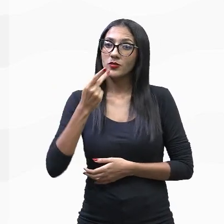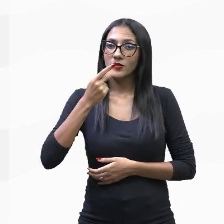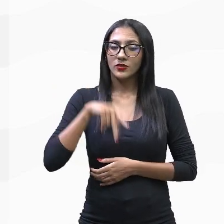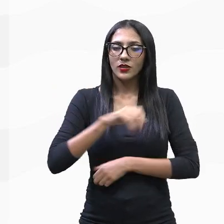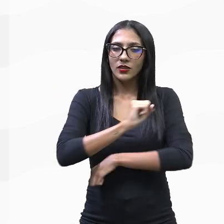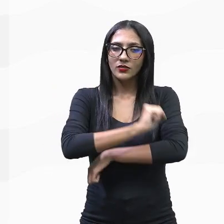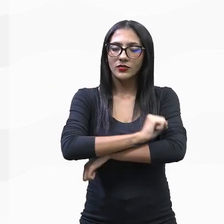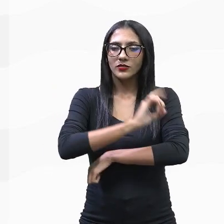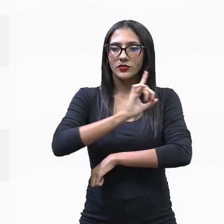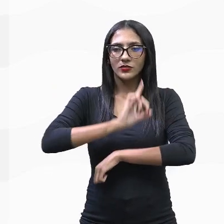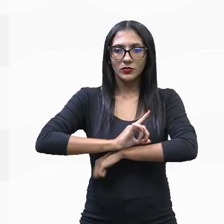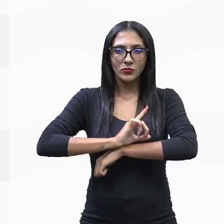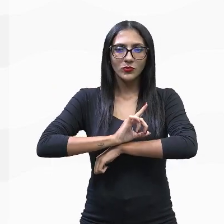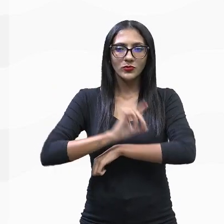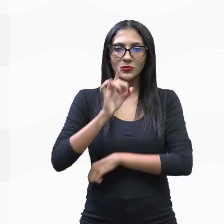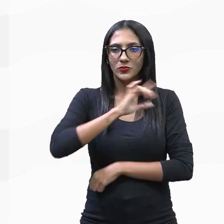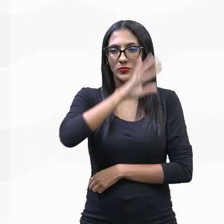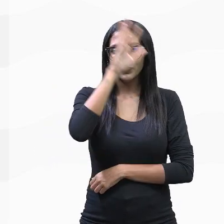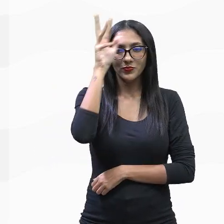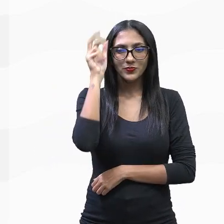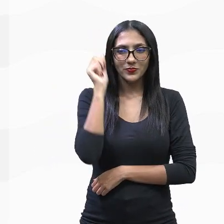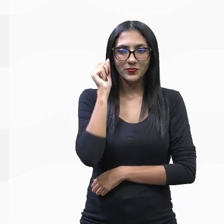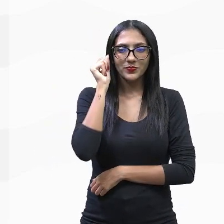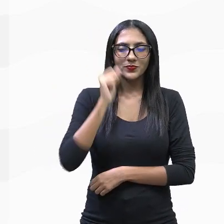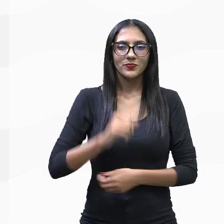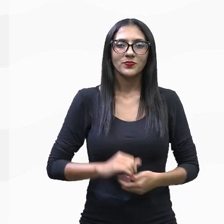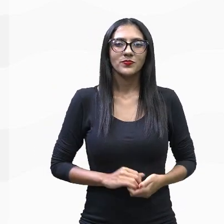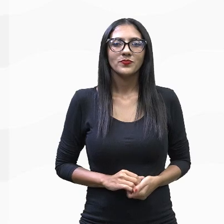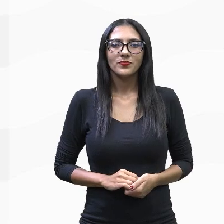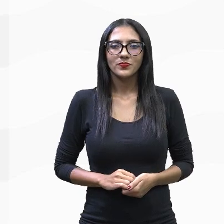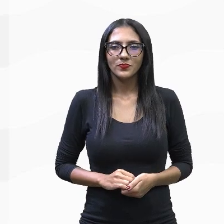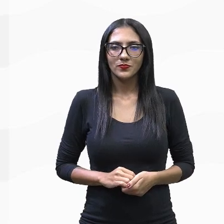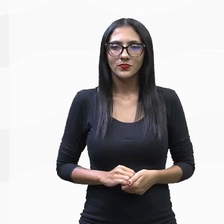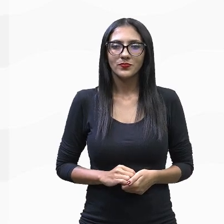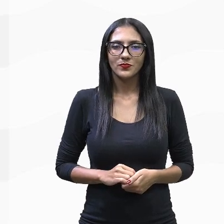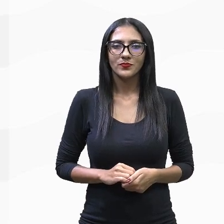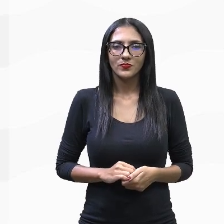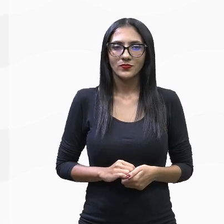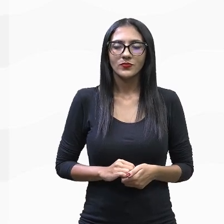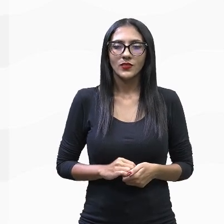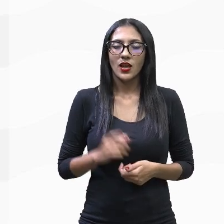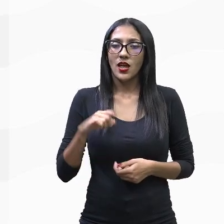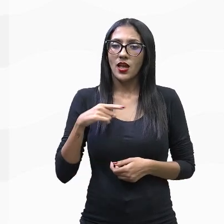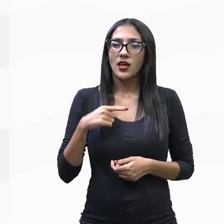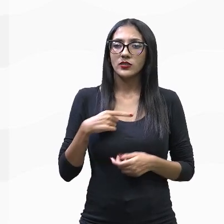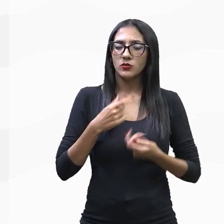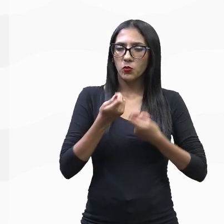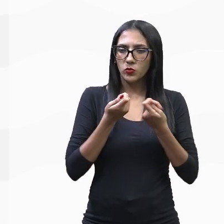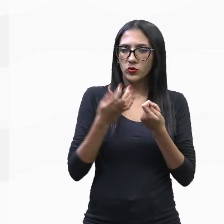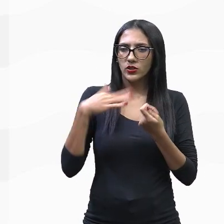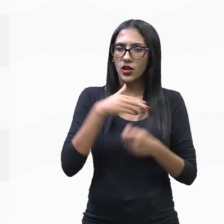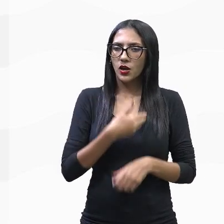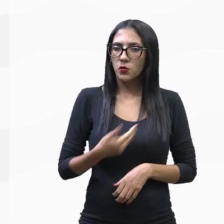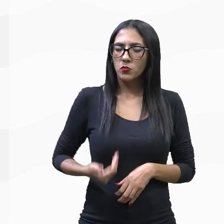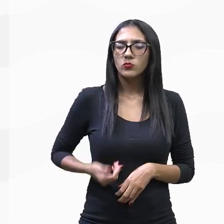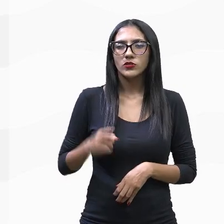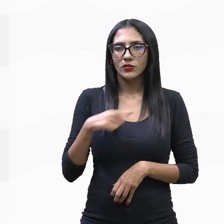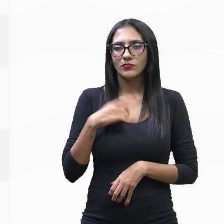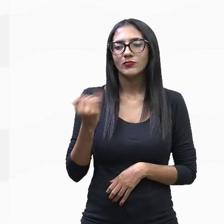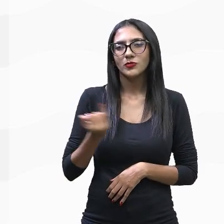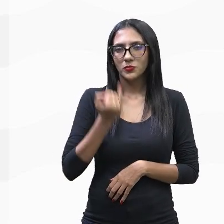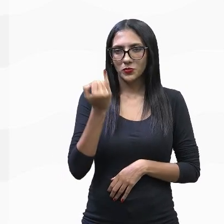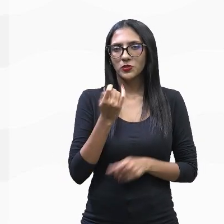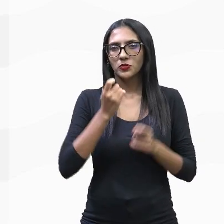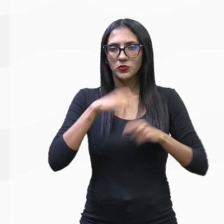Do Amazonas, SEDUC do Amazonas. A administração pública bastante importante para o desenvolvimento, né,